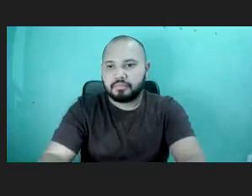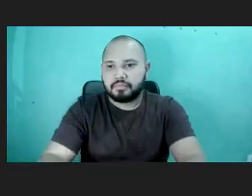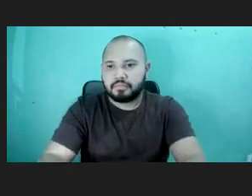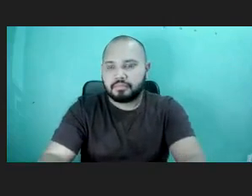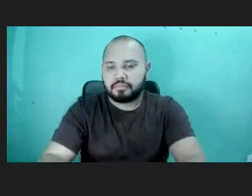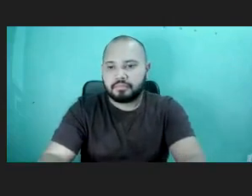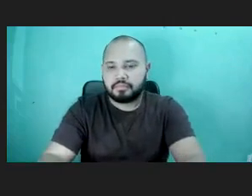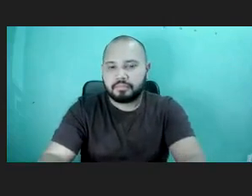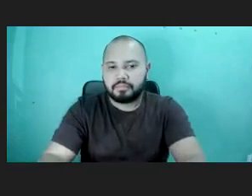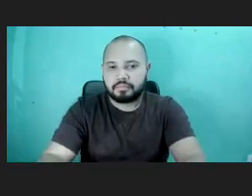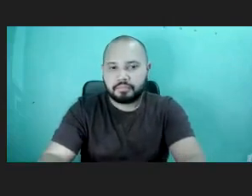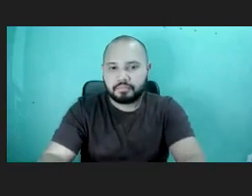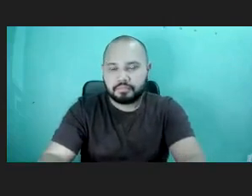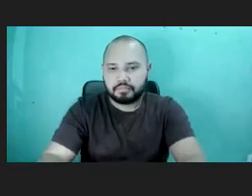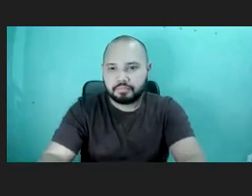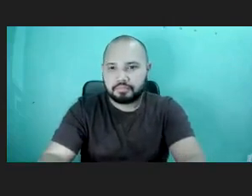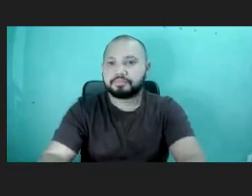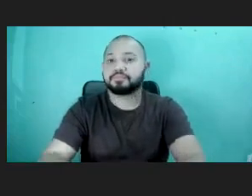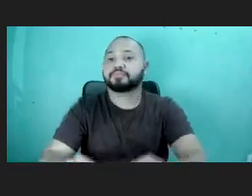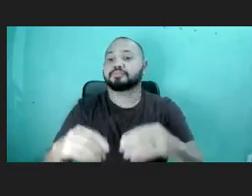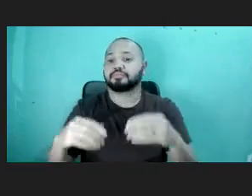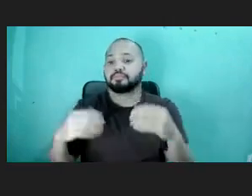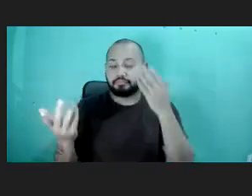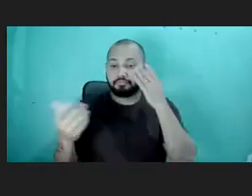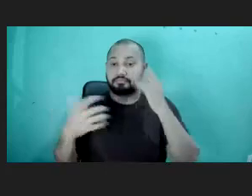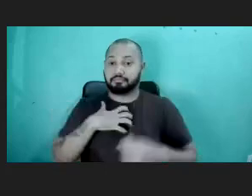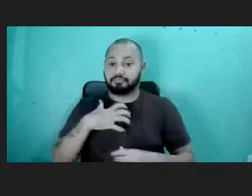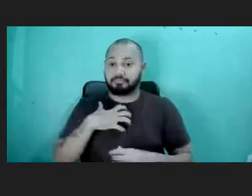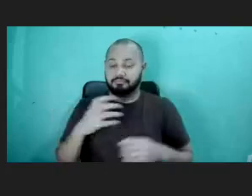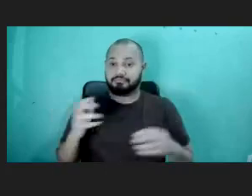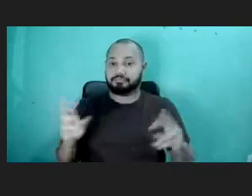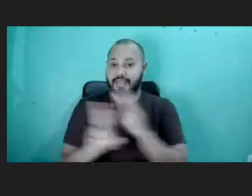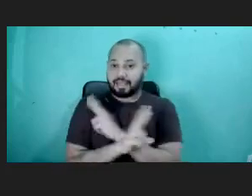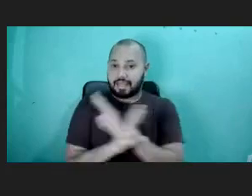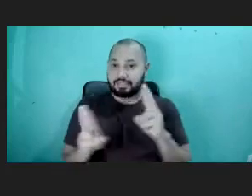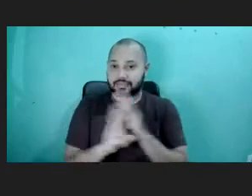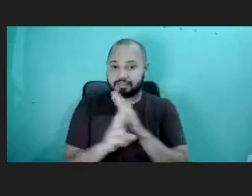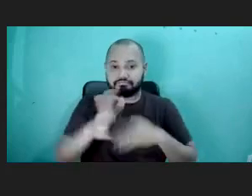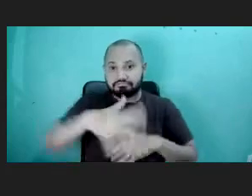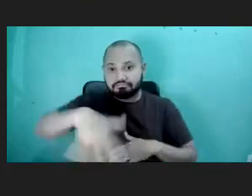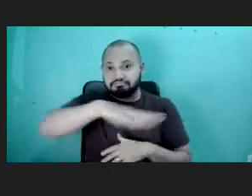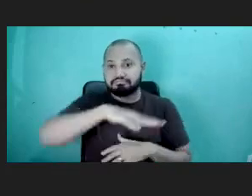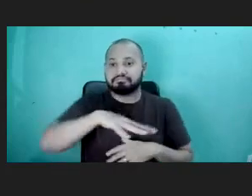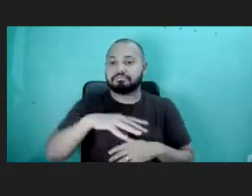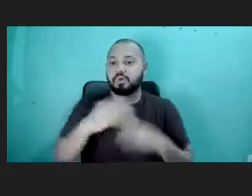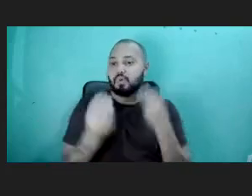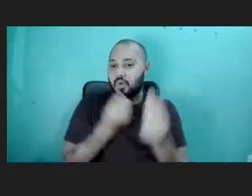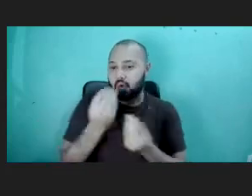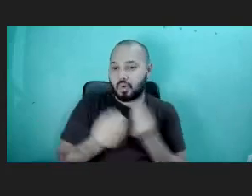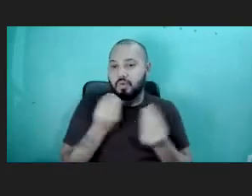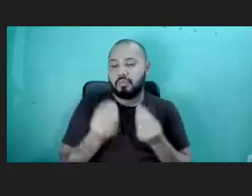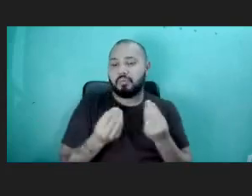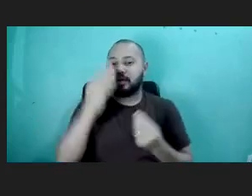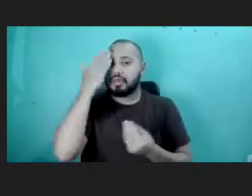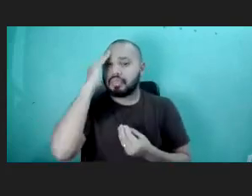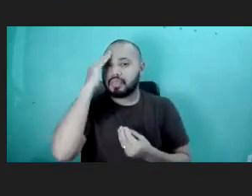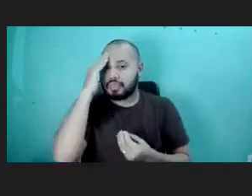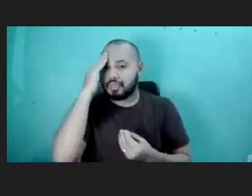é que essas maneiras de se relacionar com o mundo, essas produções assim de compreensão